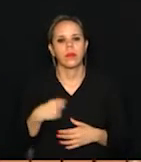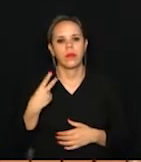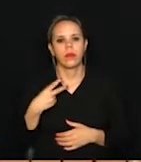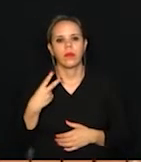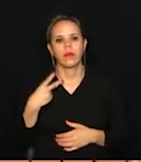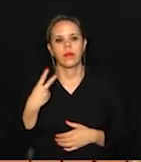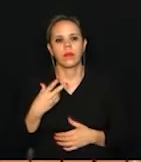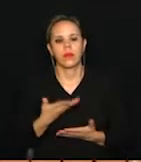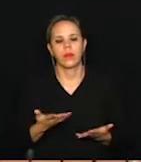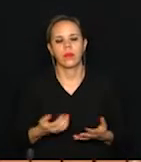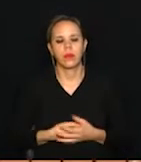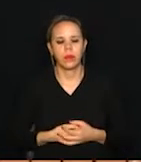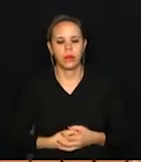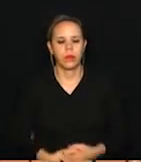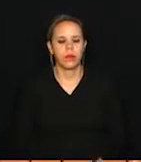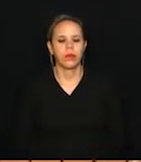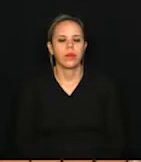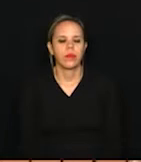demais vereadores.